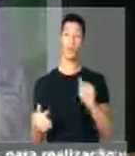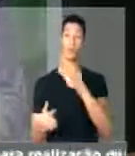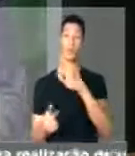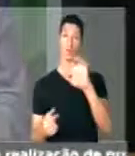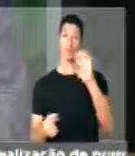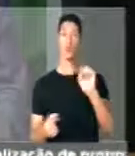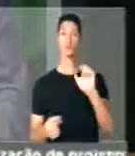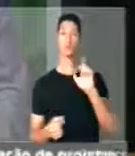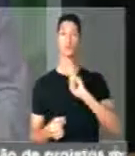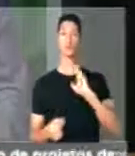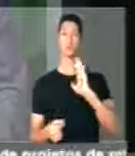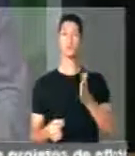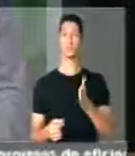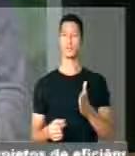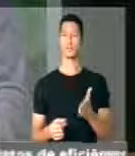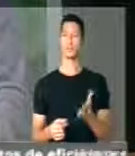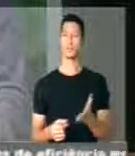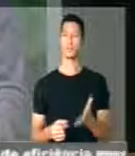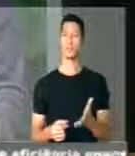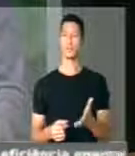após ter sido